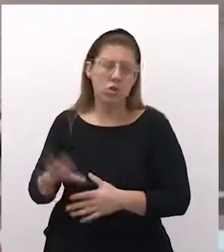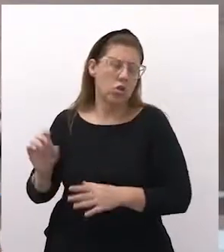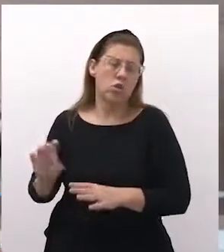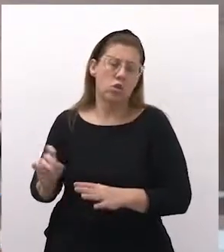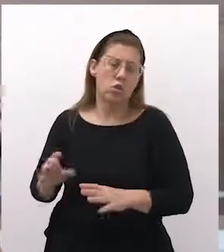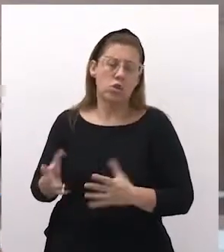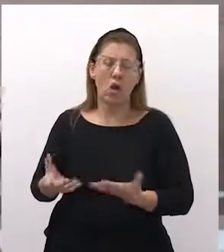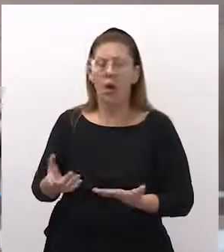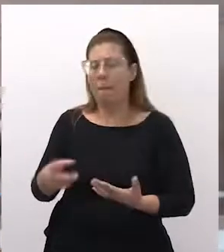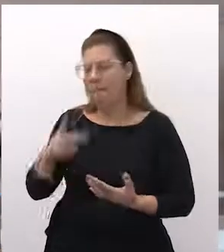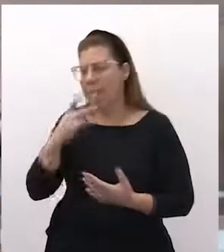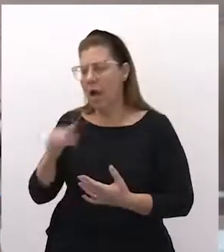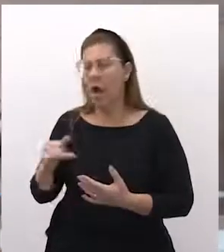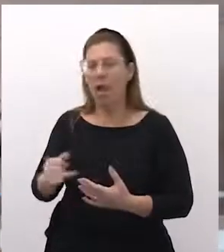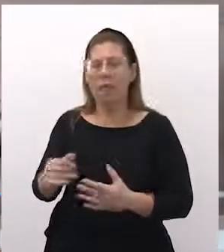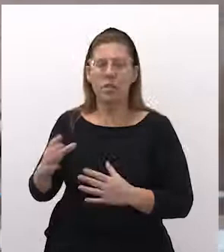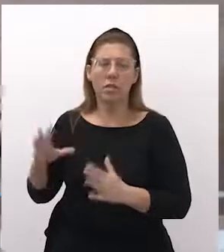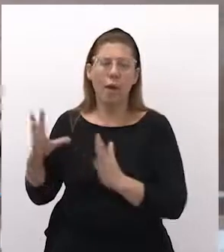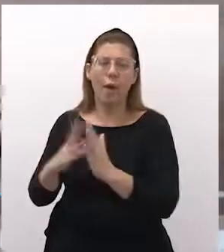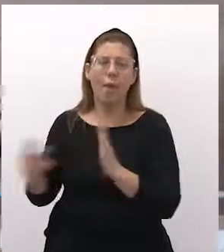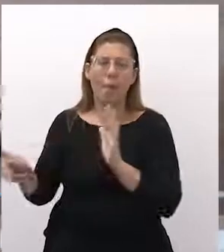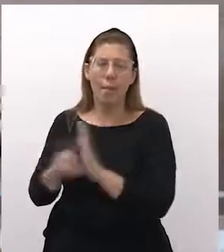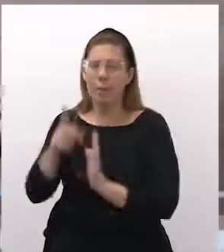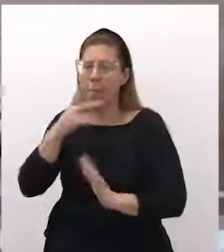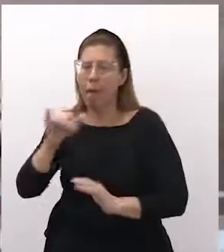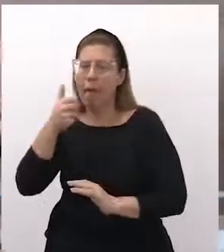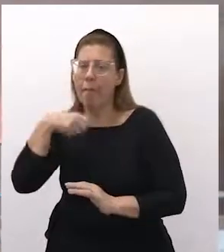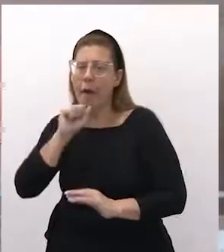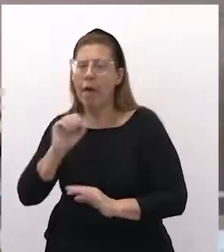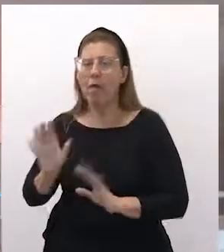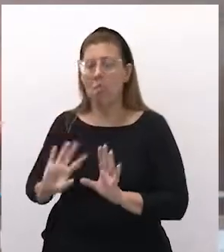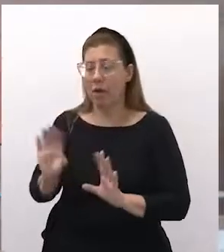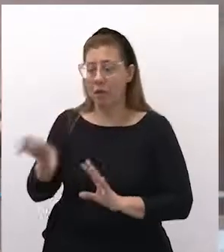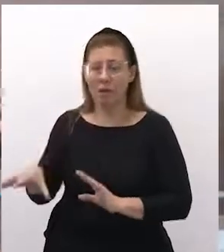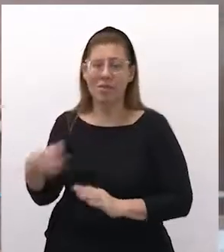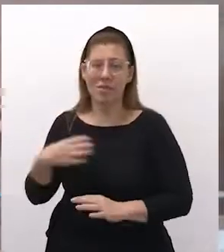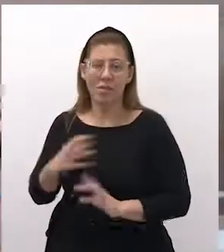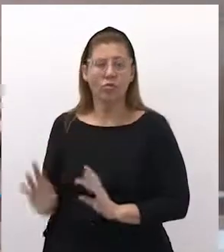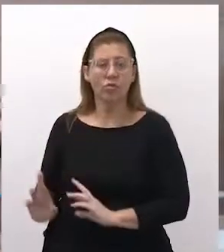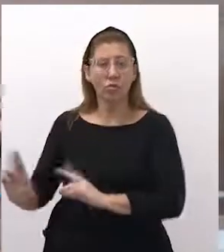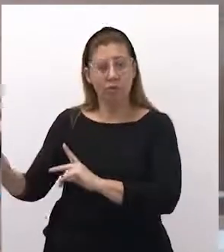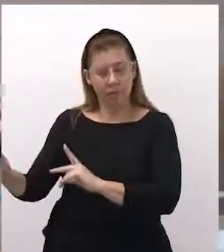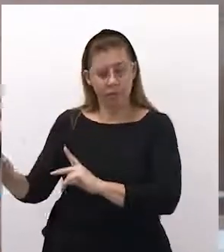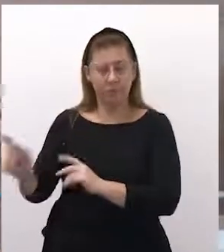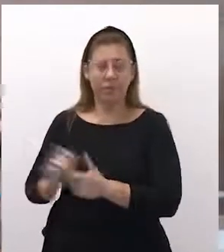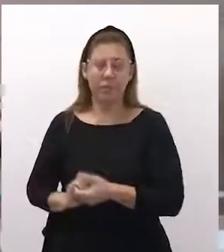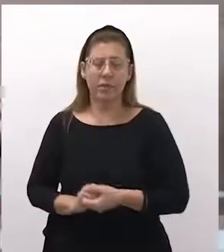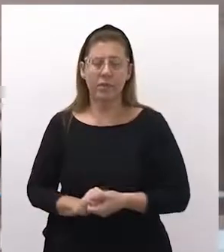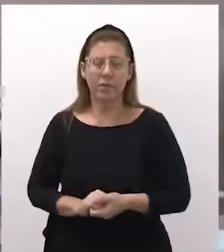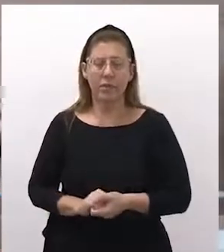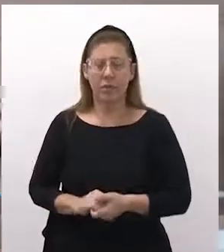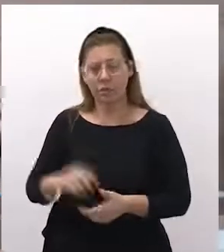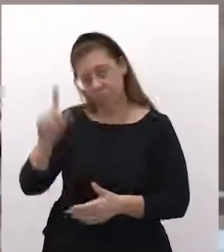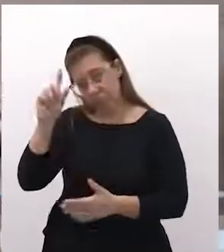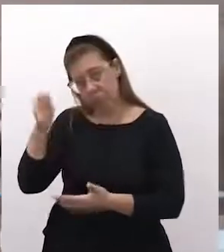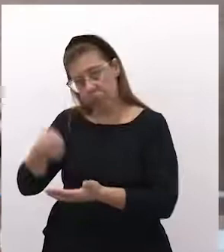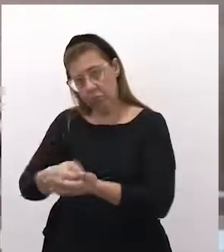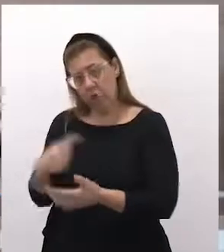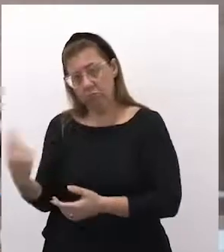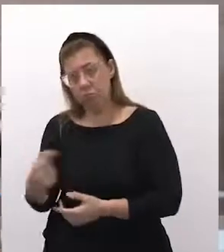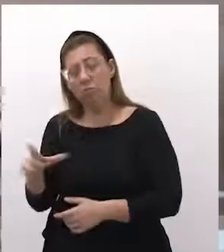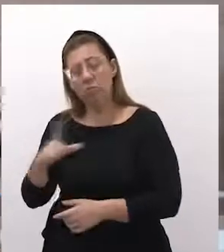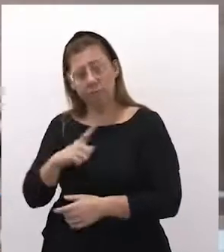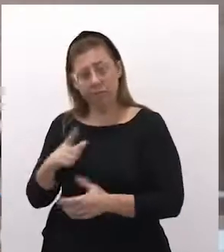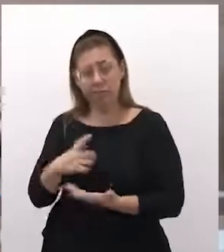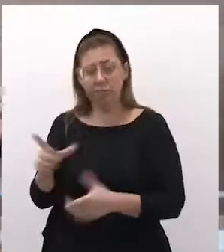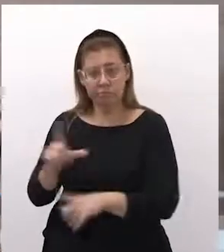dos pais, e a gente não vê que eles sofrem impactos diferenciados sobre as decisões que a gente toma. Então,